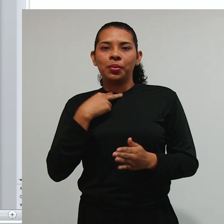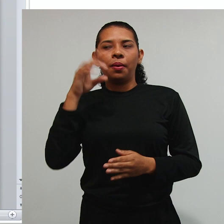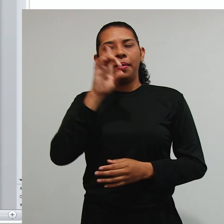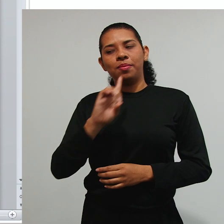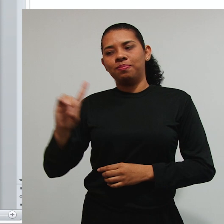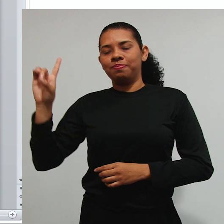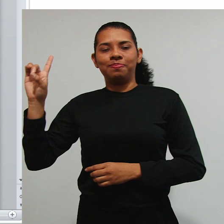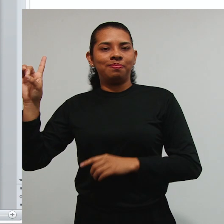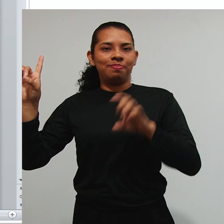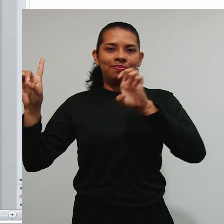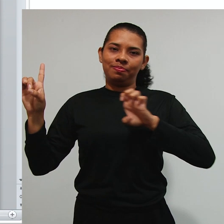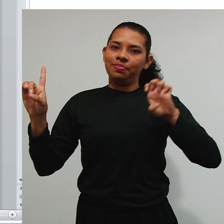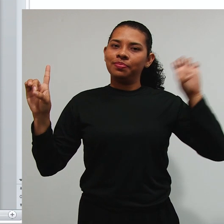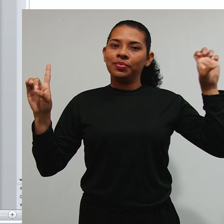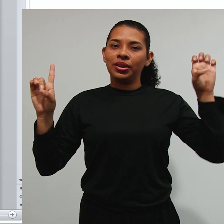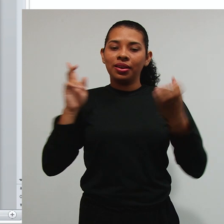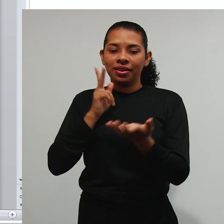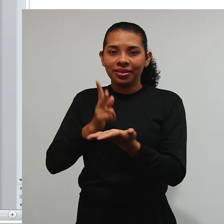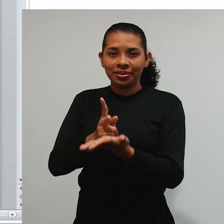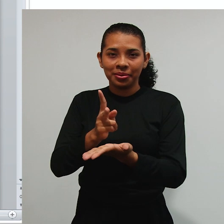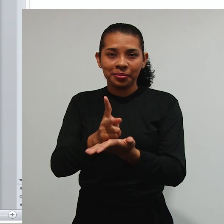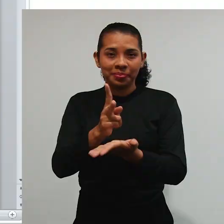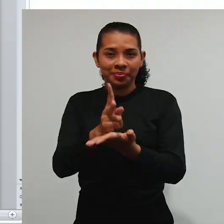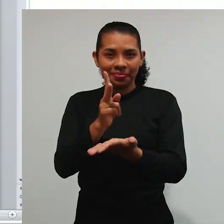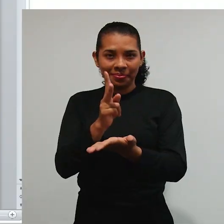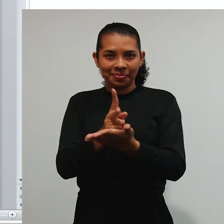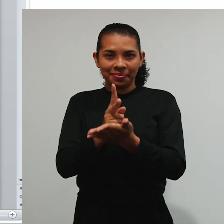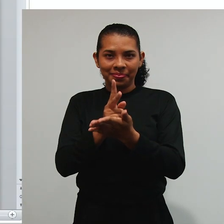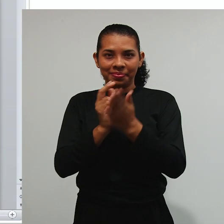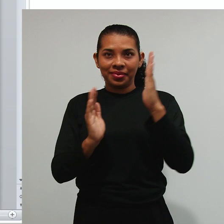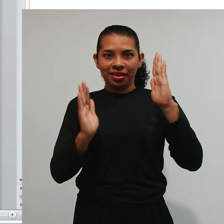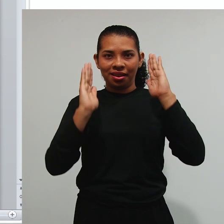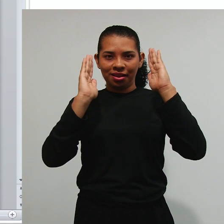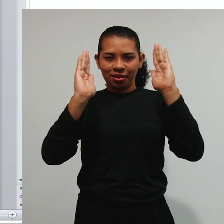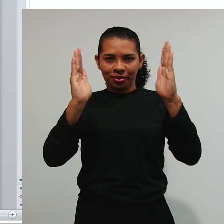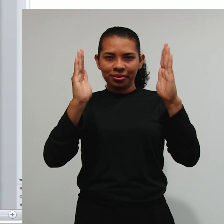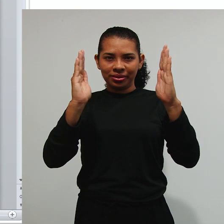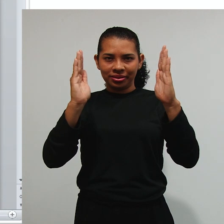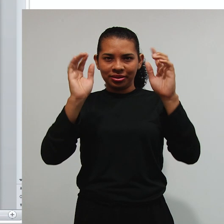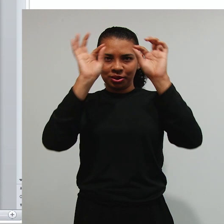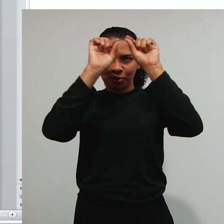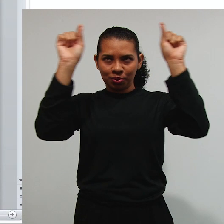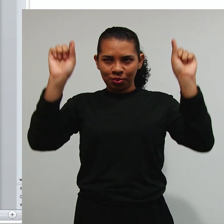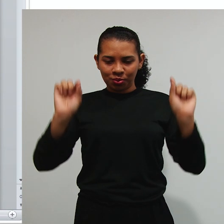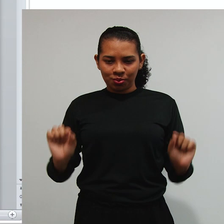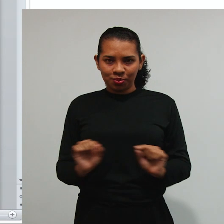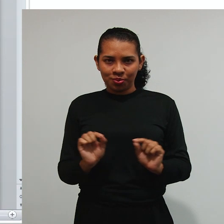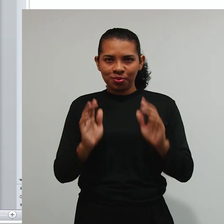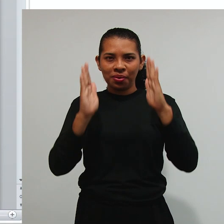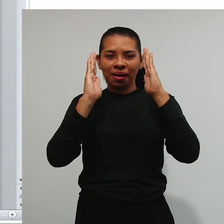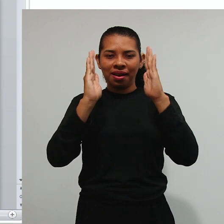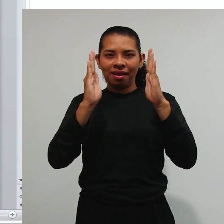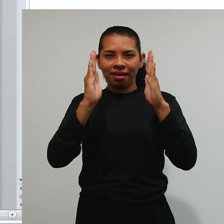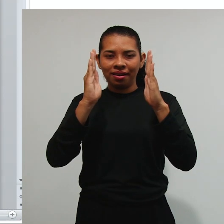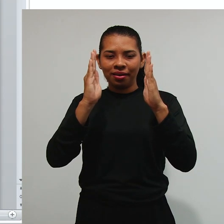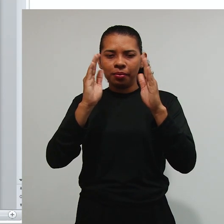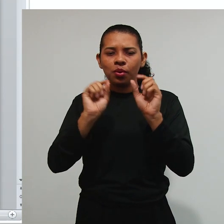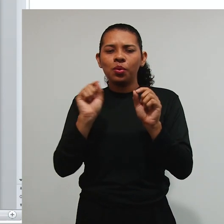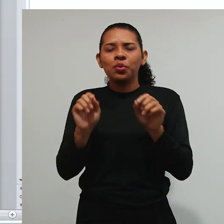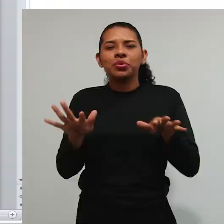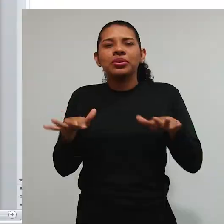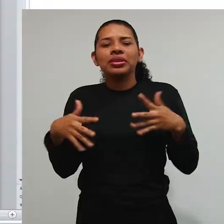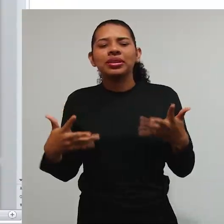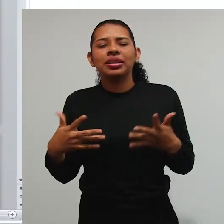é centralizado, certo? Então, esse é o título. E as seções? As seções são todas